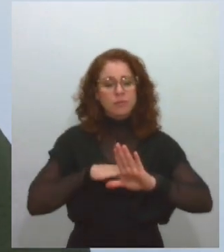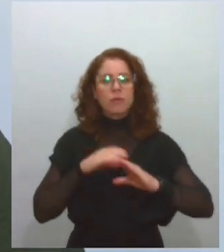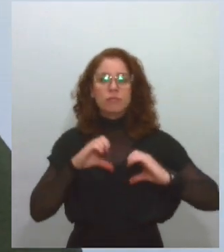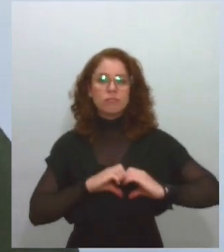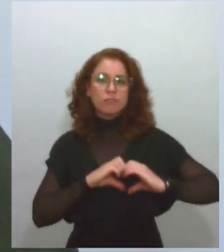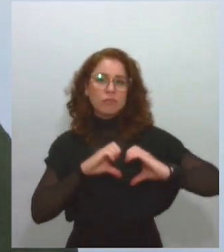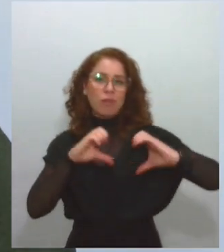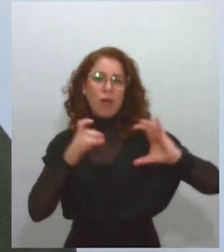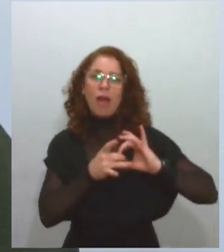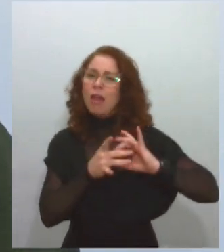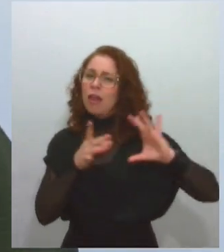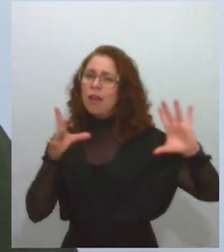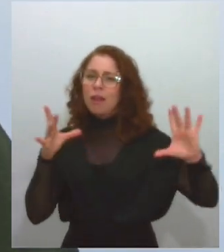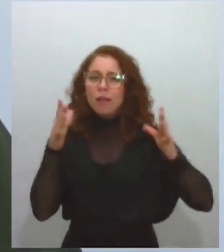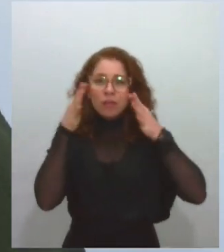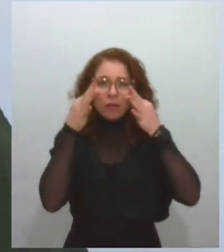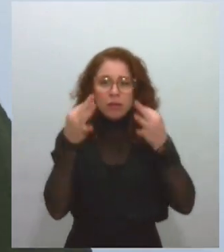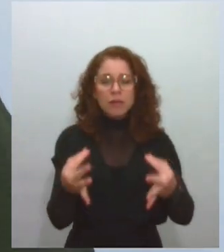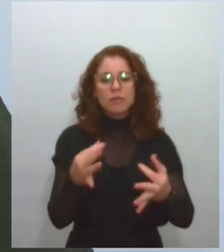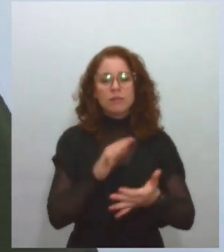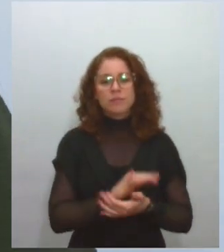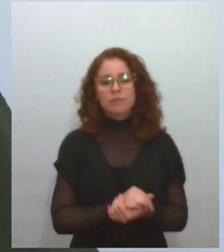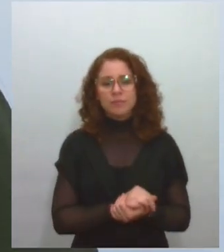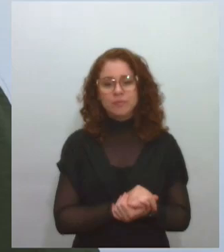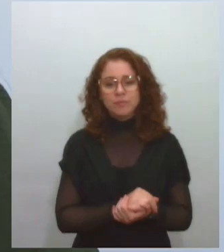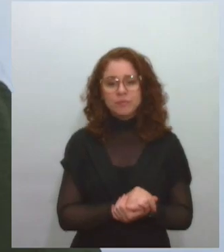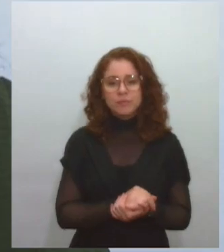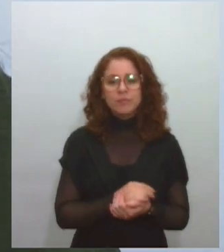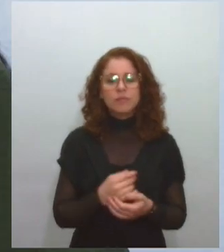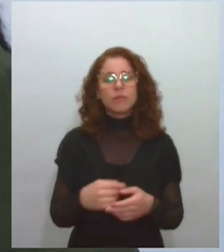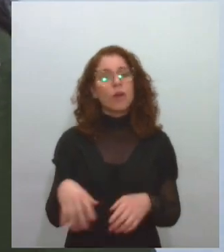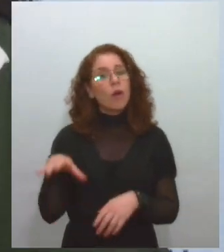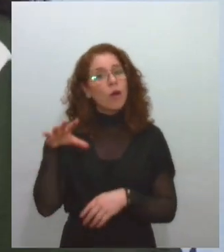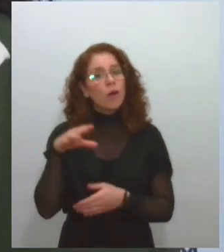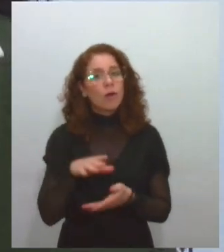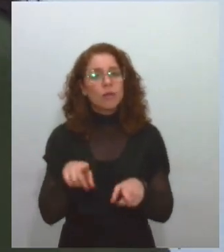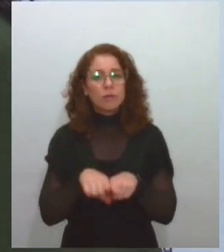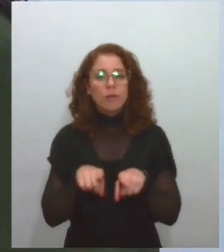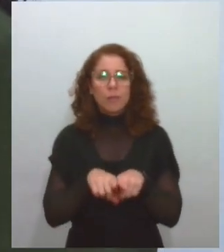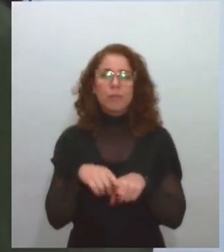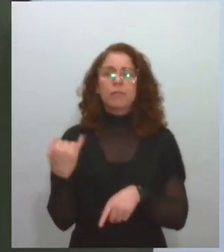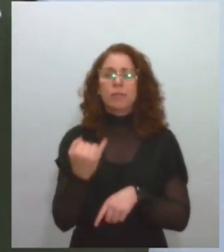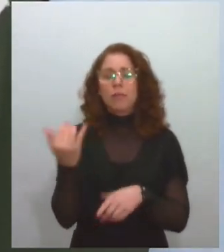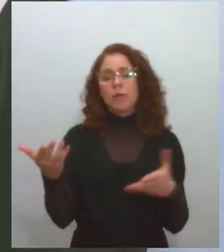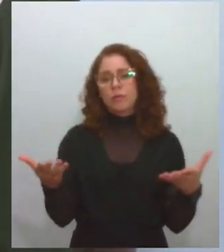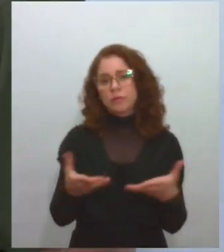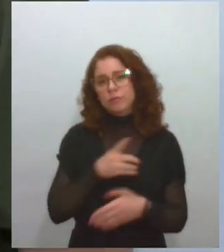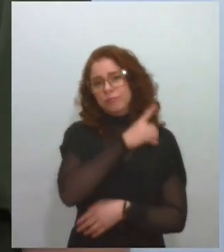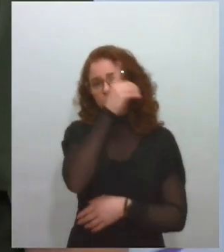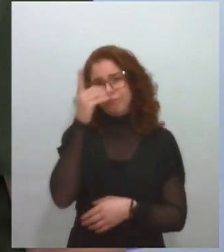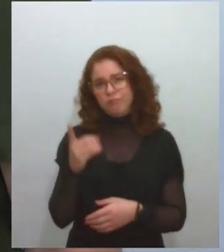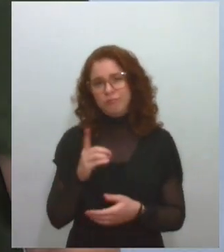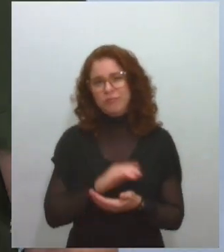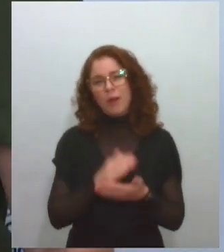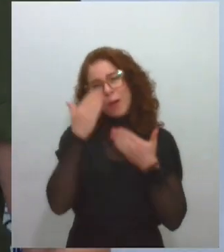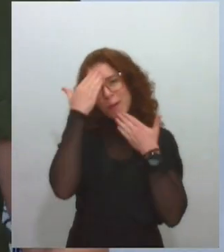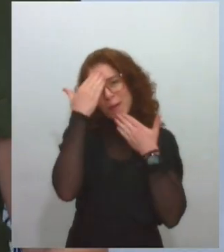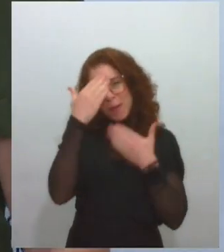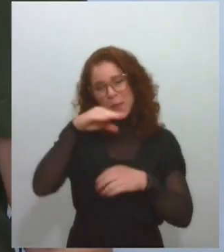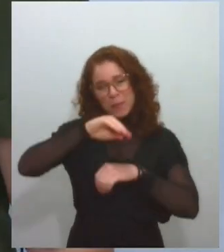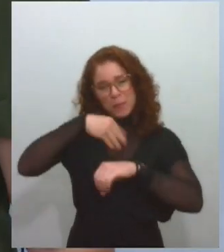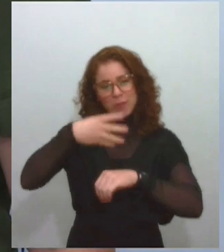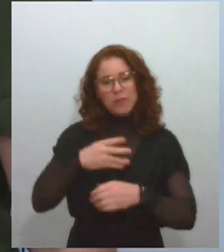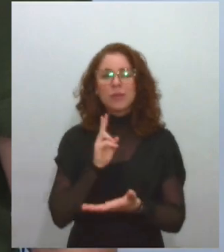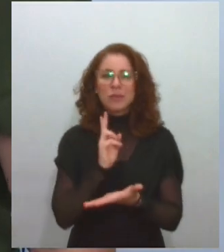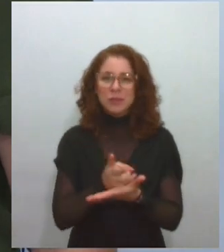para poder trazer essa escuta ativa, que é tão importante no dia de hoje. Andréa, muito obrigada pelas suas informações, segue aí o convite e a